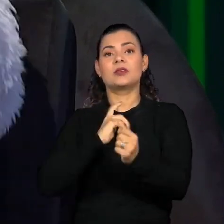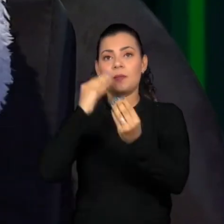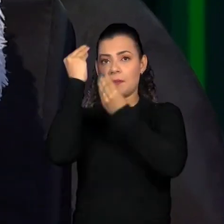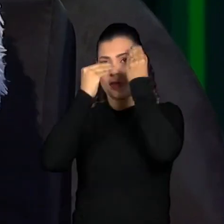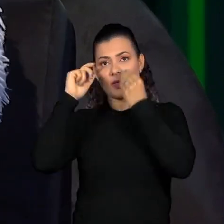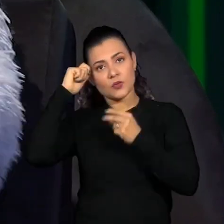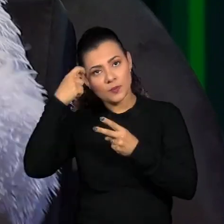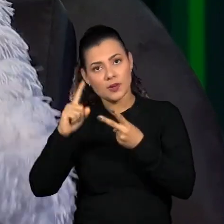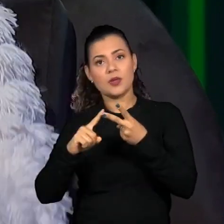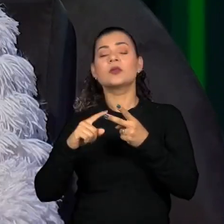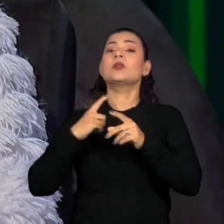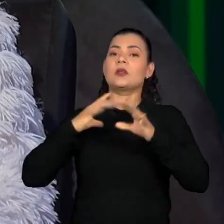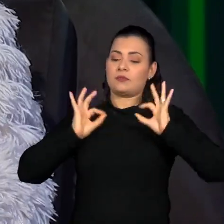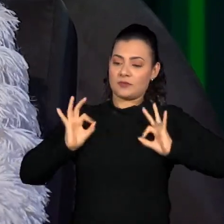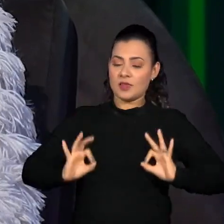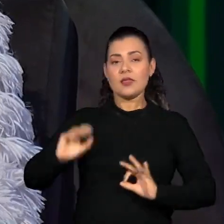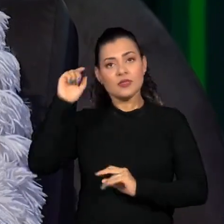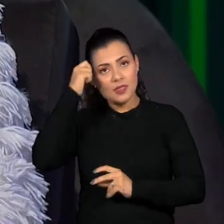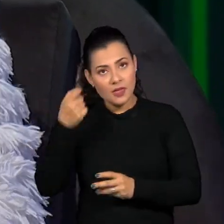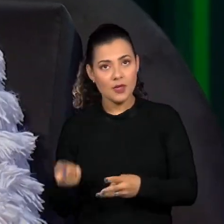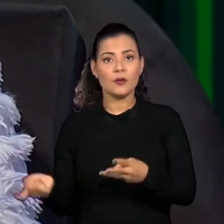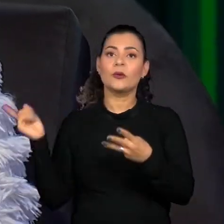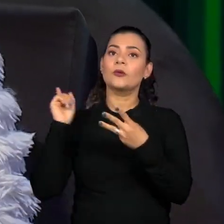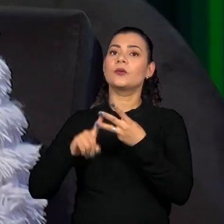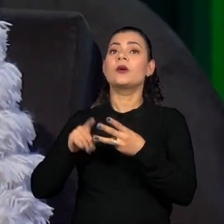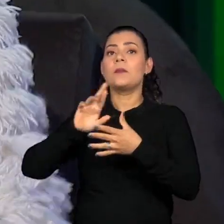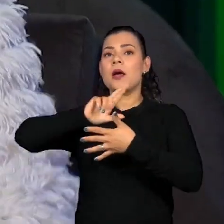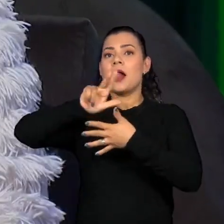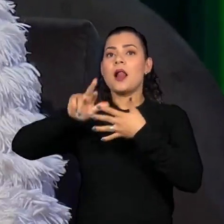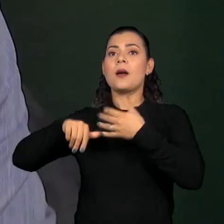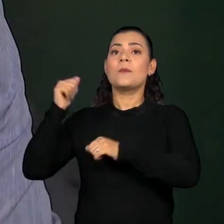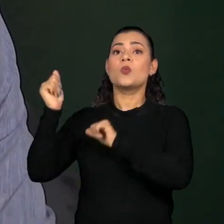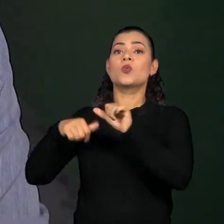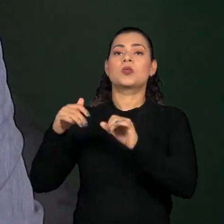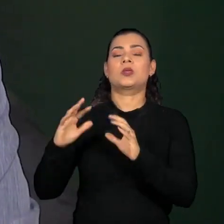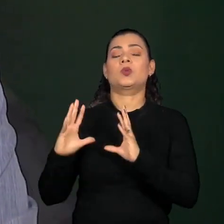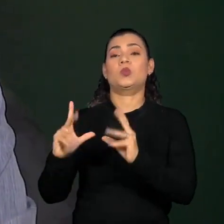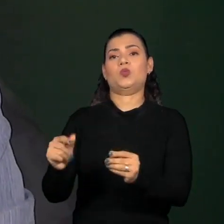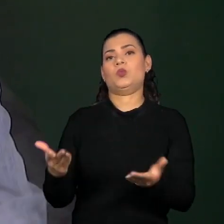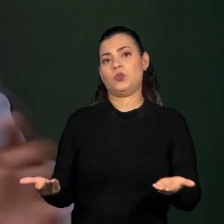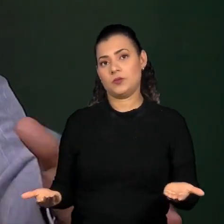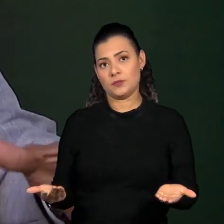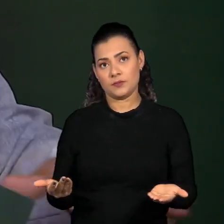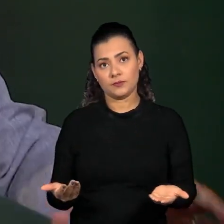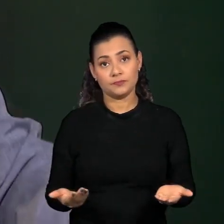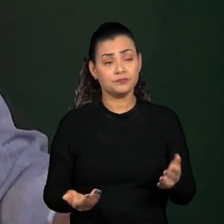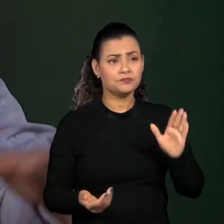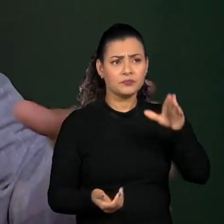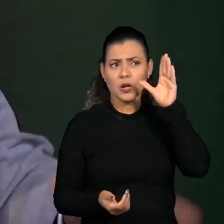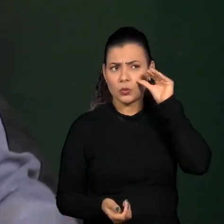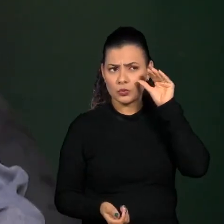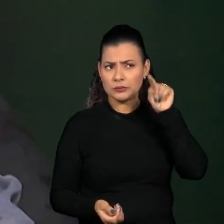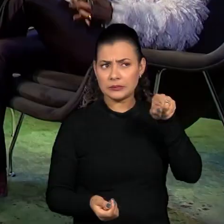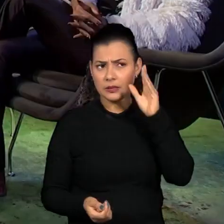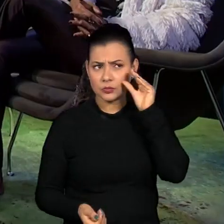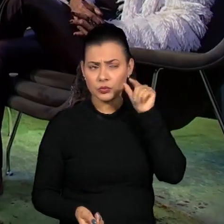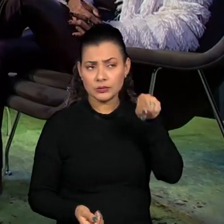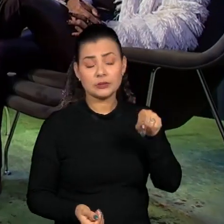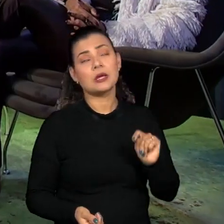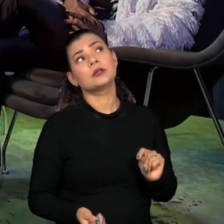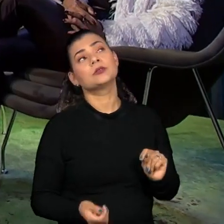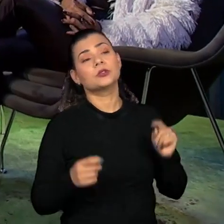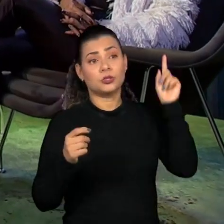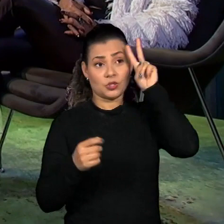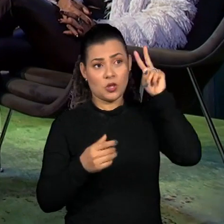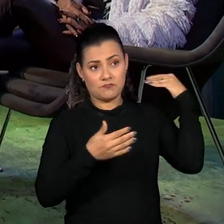maquiador preto, tem figurinista negro. Isso muda um filme, muda tudo. Paulo, tem uma curiosidade na sua obra, na sua trajetória, mas eu me